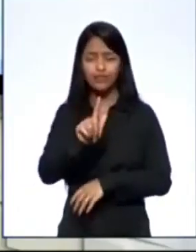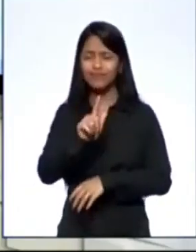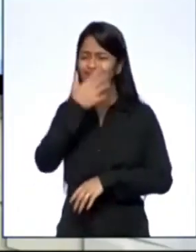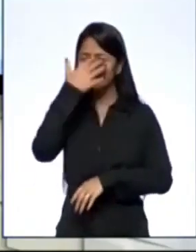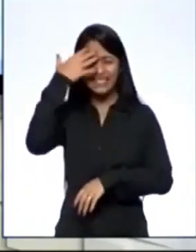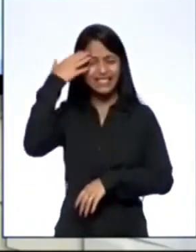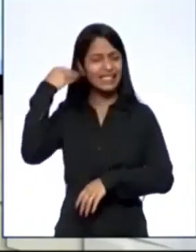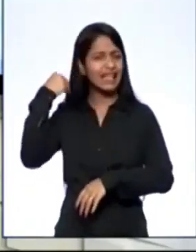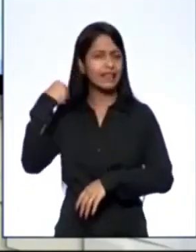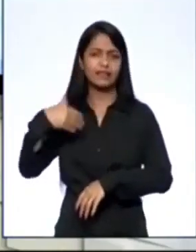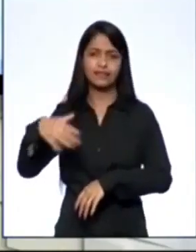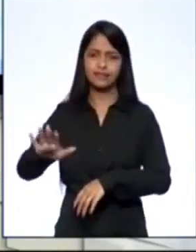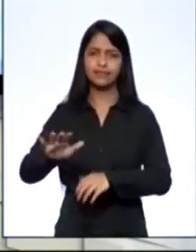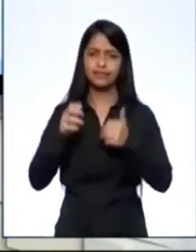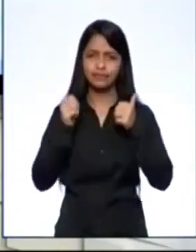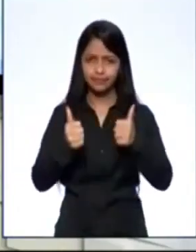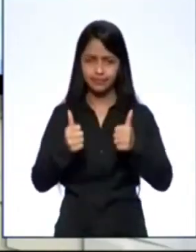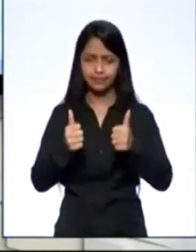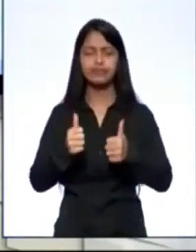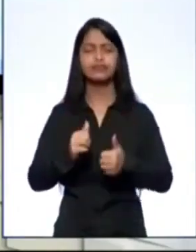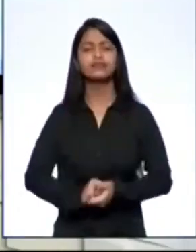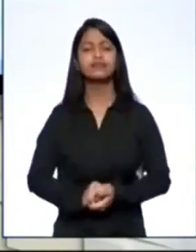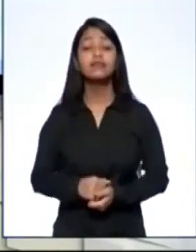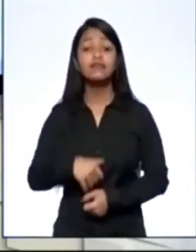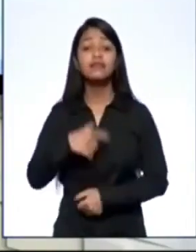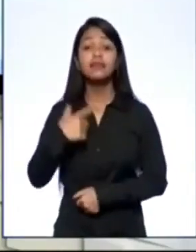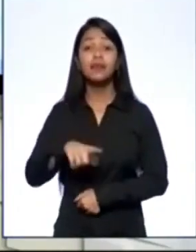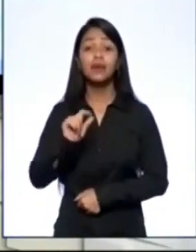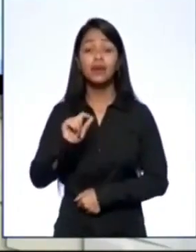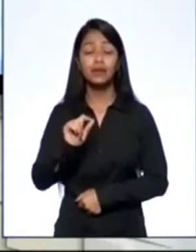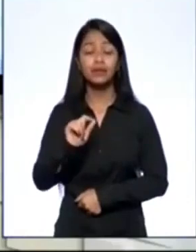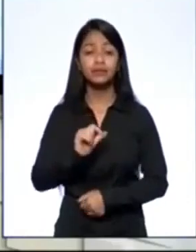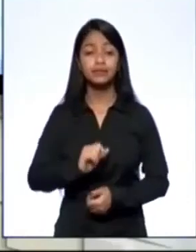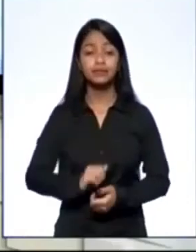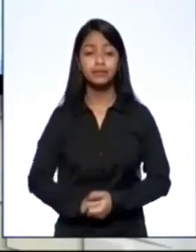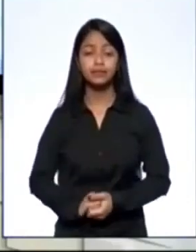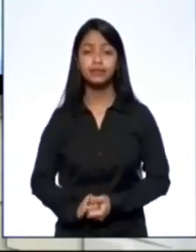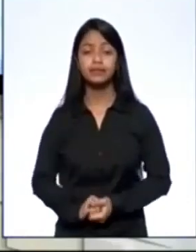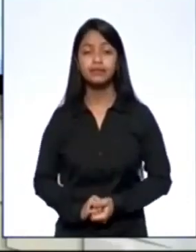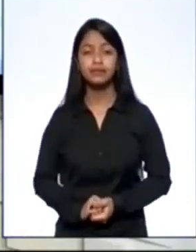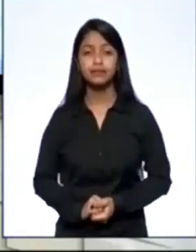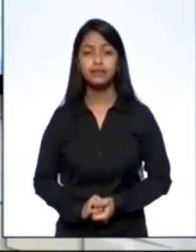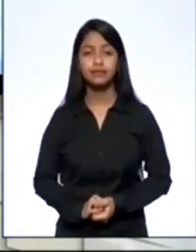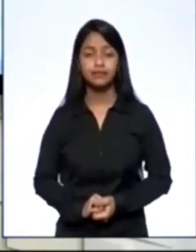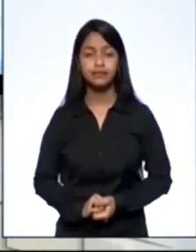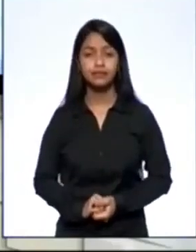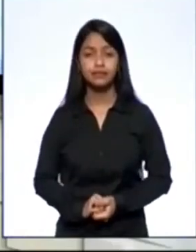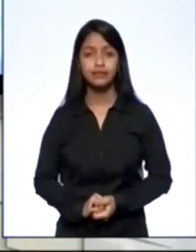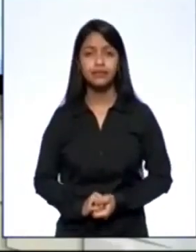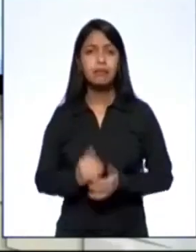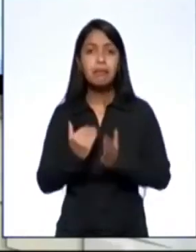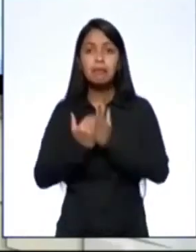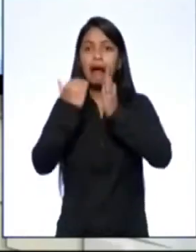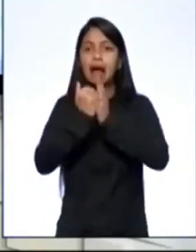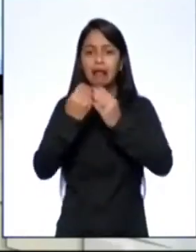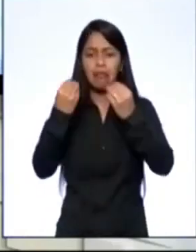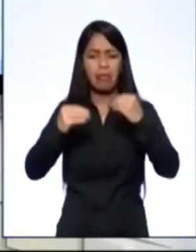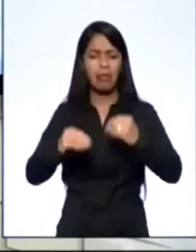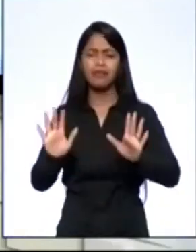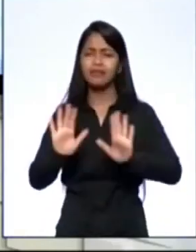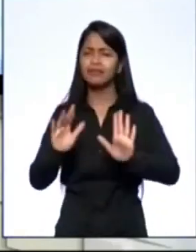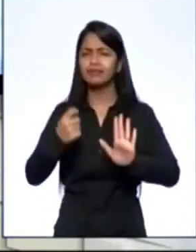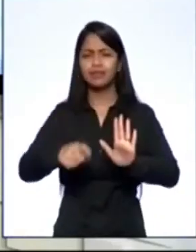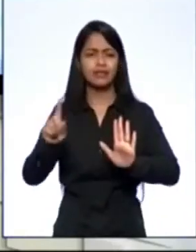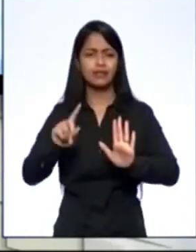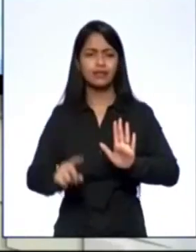Abstrai tangente e também não precisa fazer mais nada gente é só